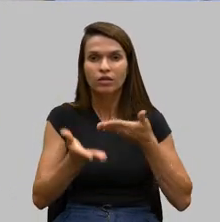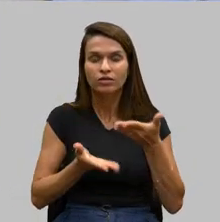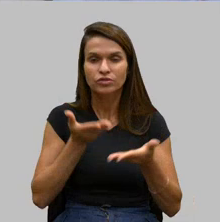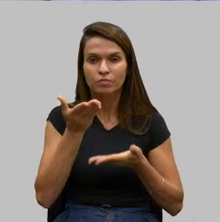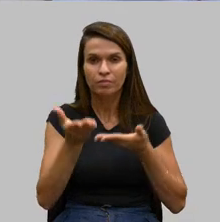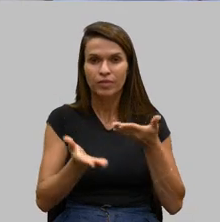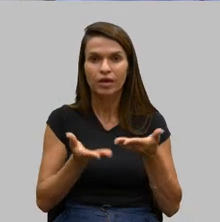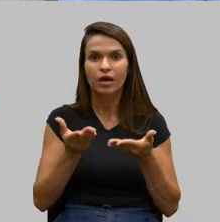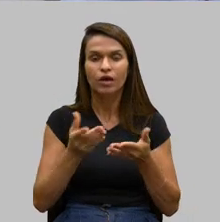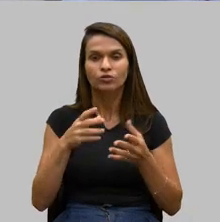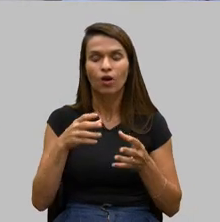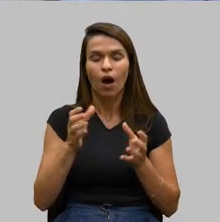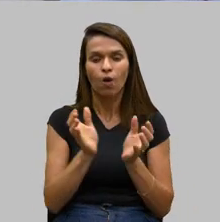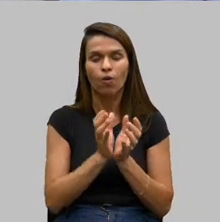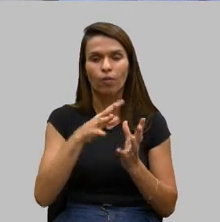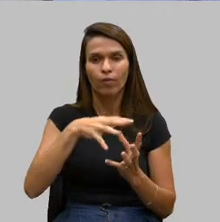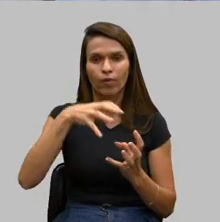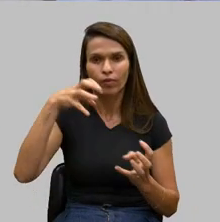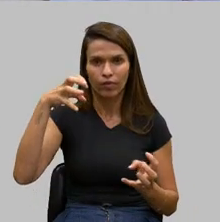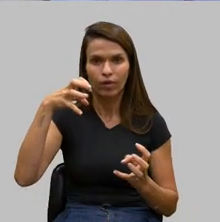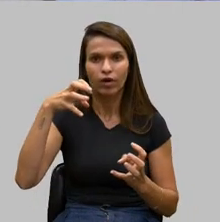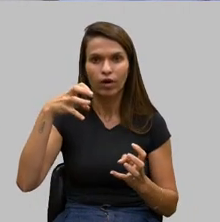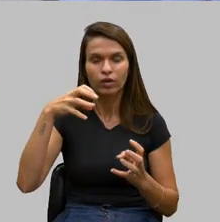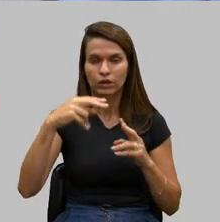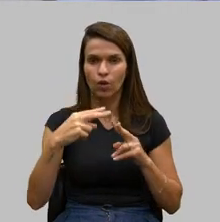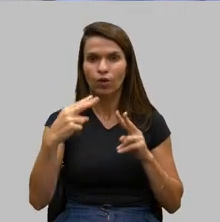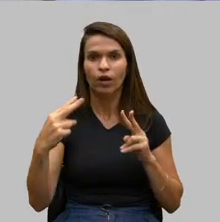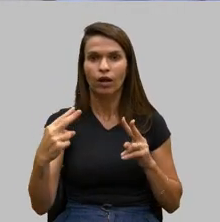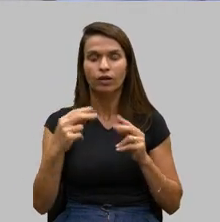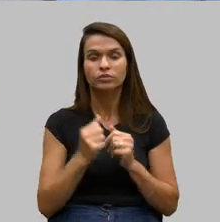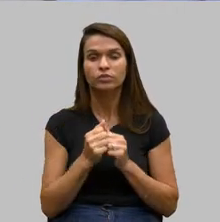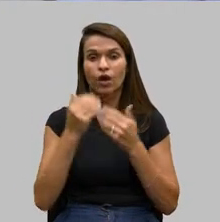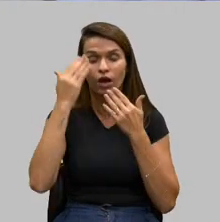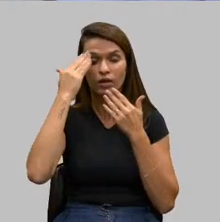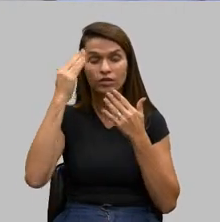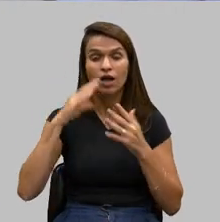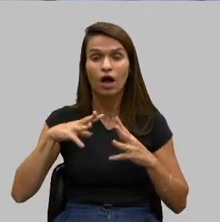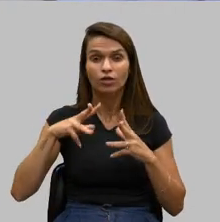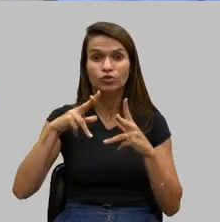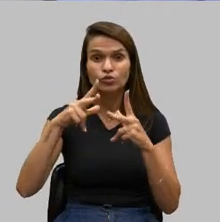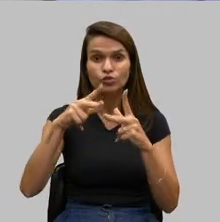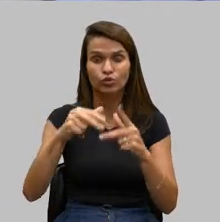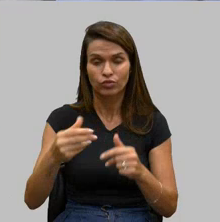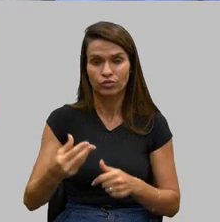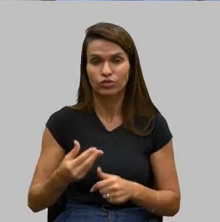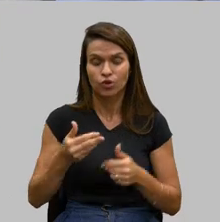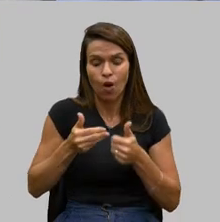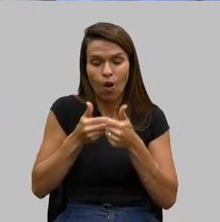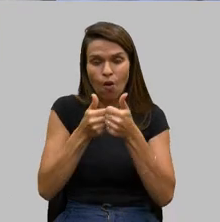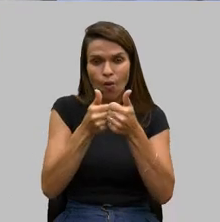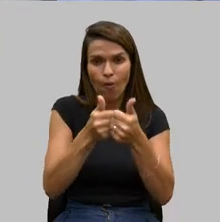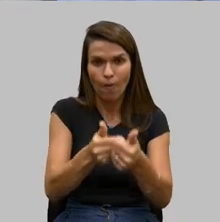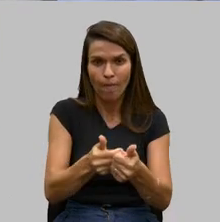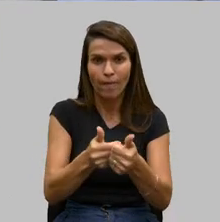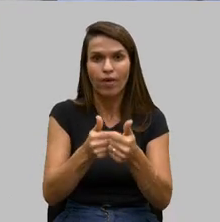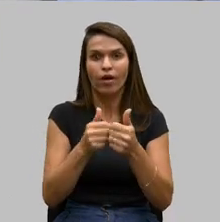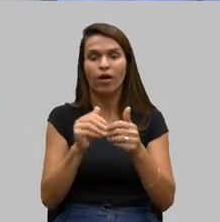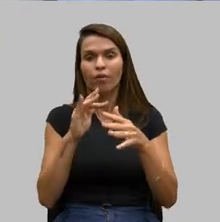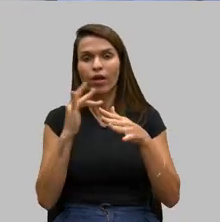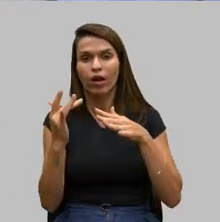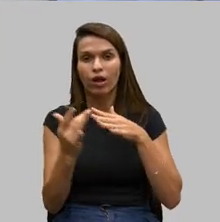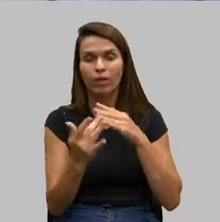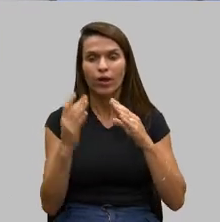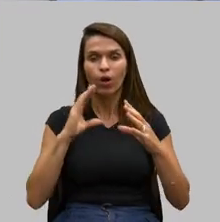então a participação da Terezinha nós agradecemos ela e a todos que nos acompanham eh pela rede pela